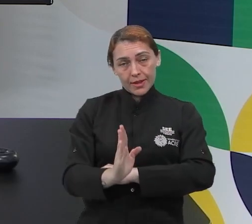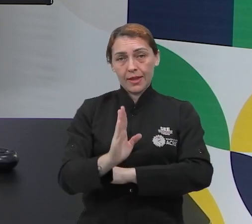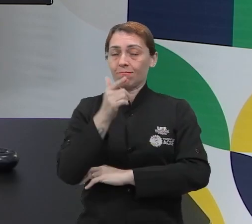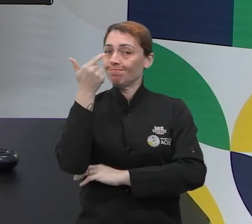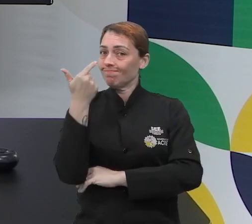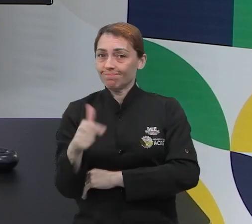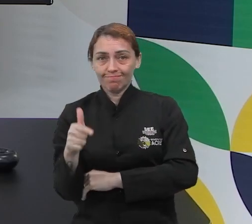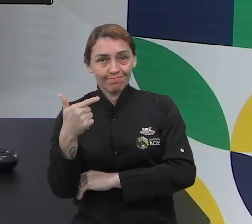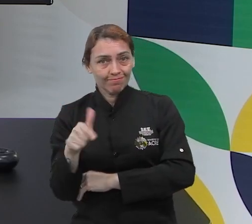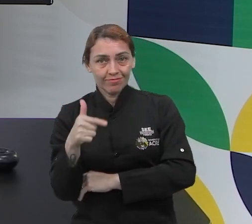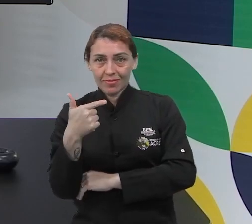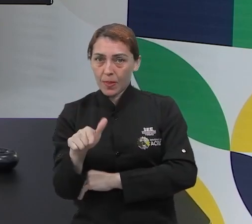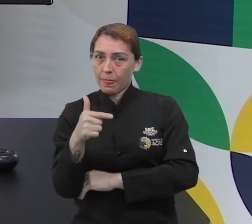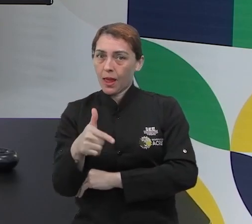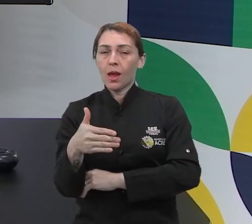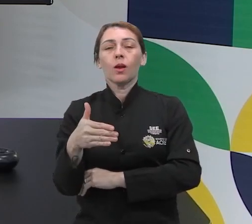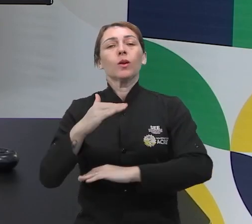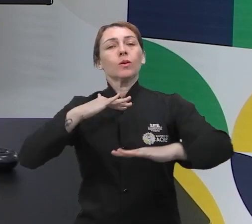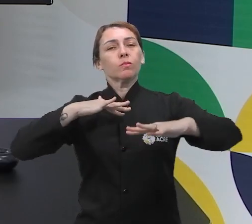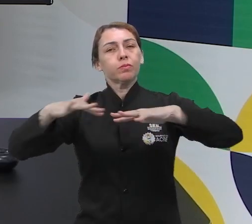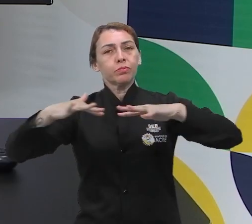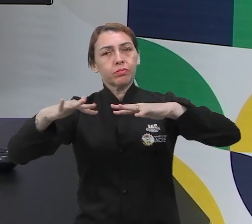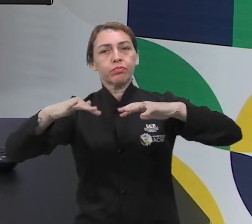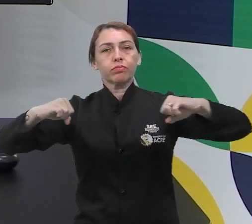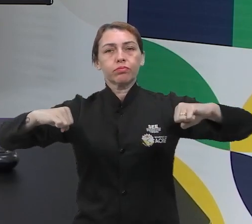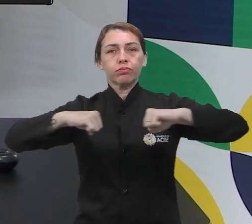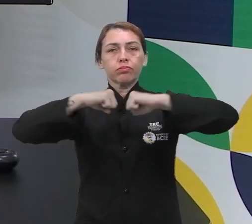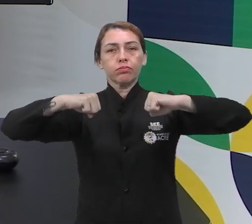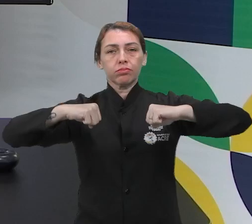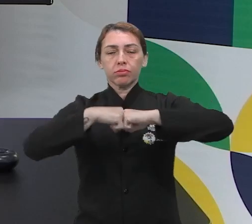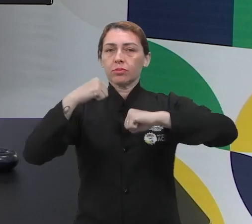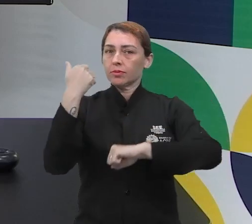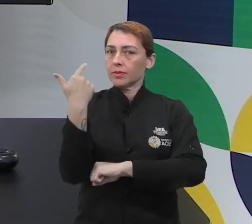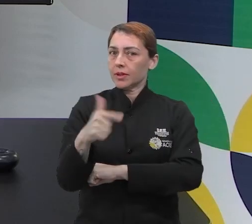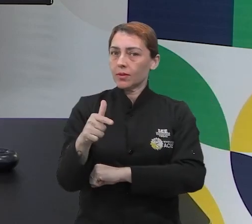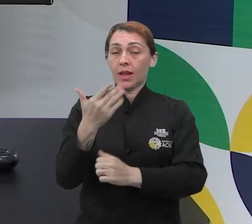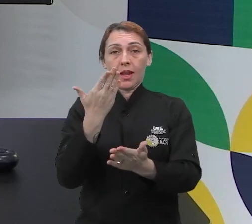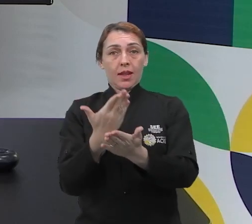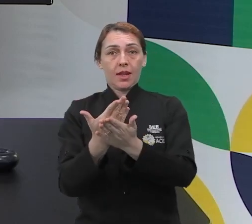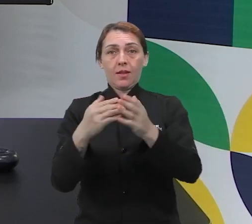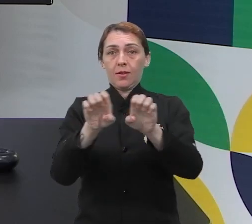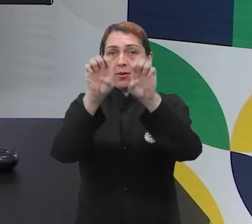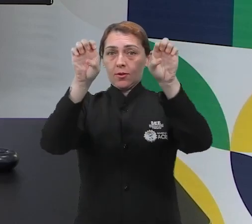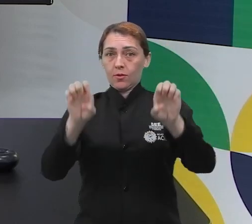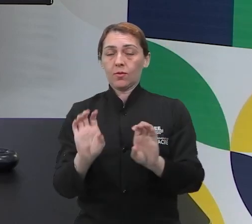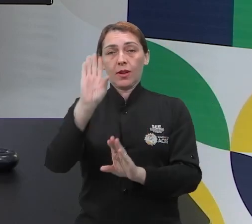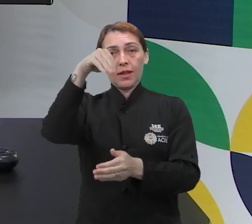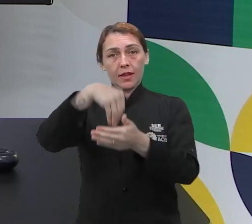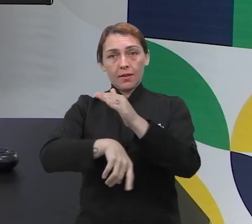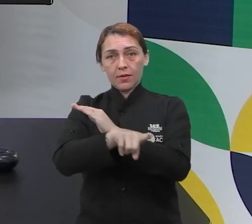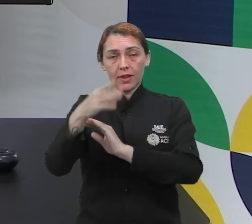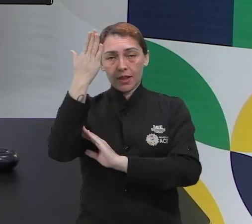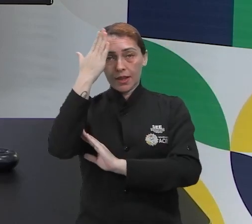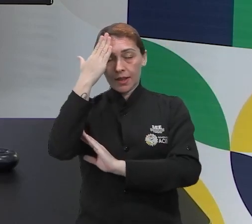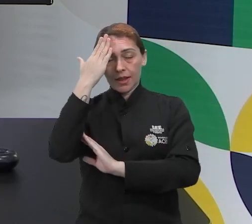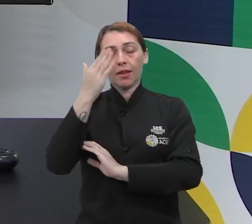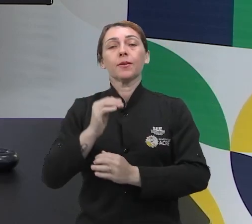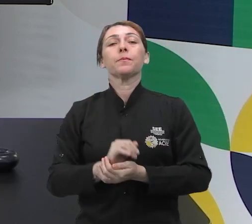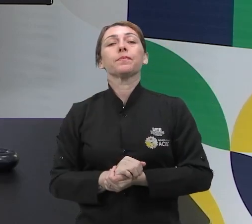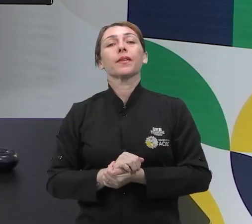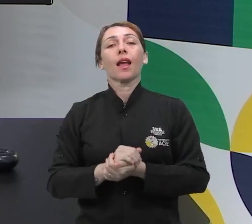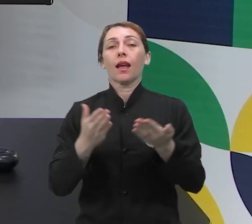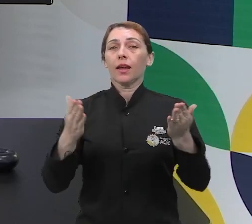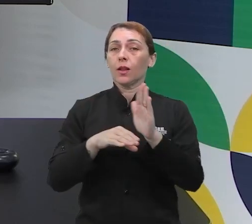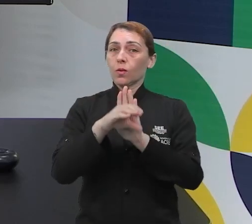não temos ali o constante movimento do choque de placas tectônicas. Lá na aula de estrutura interna você entende isso bem direitinho. Aqui, como